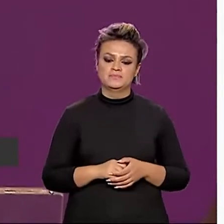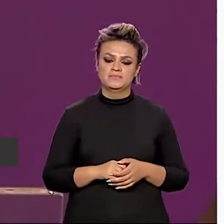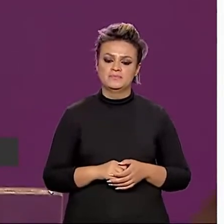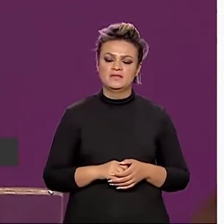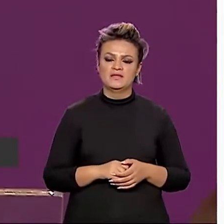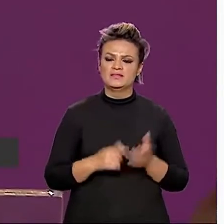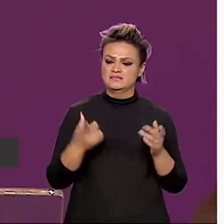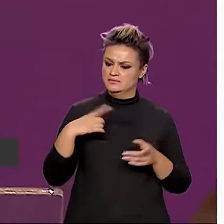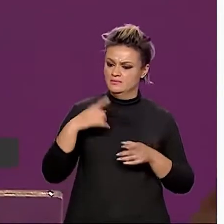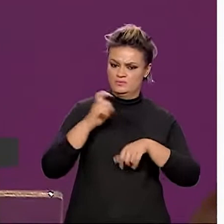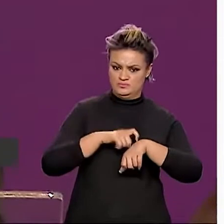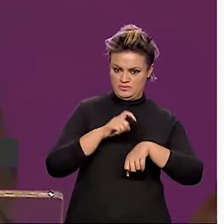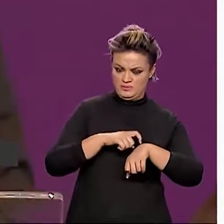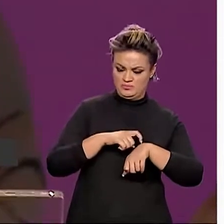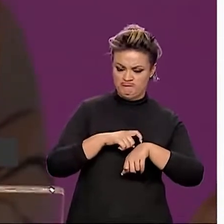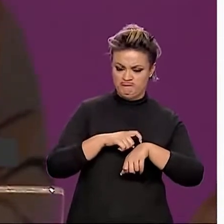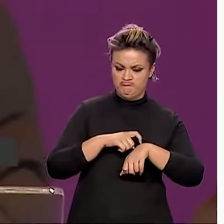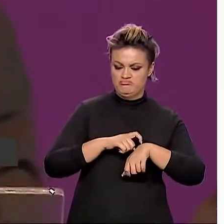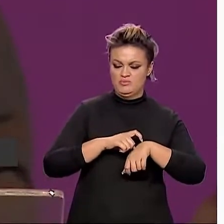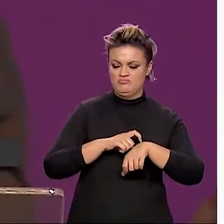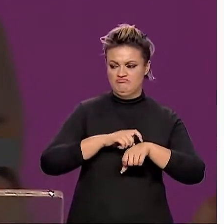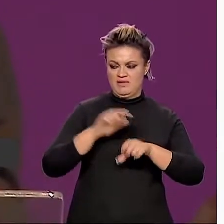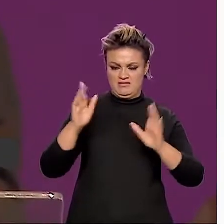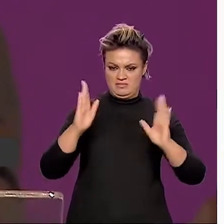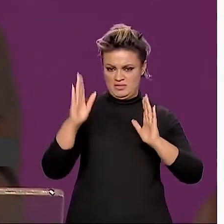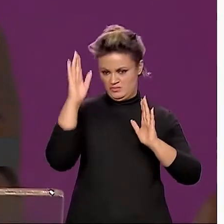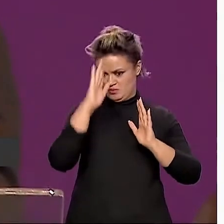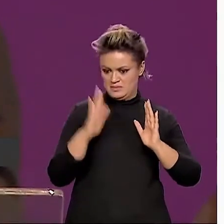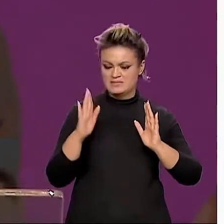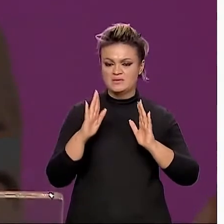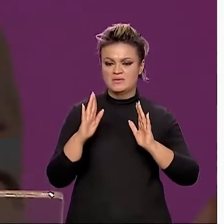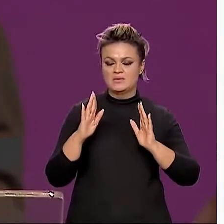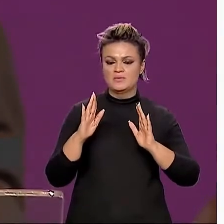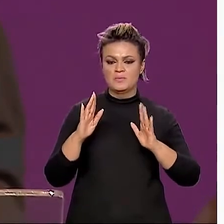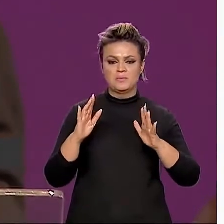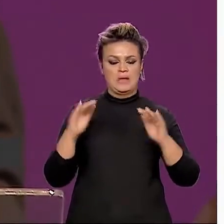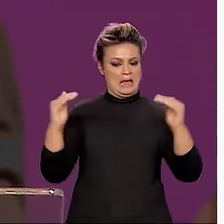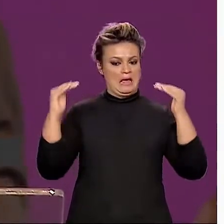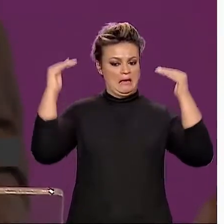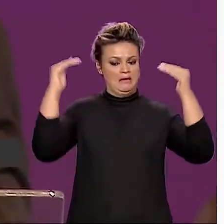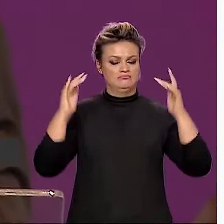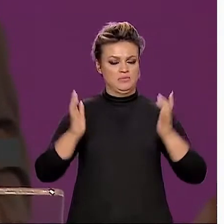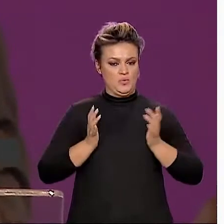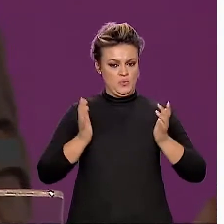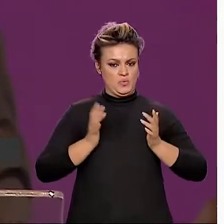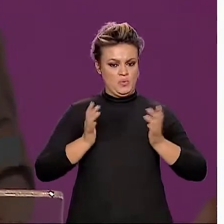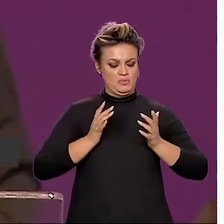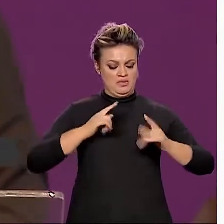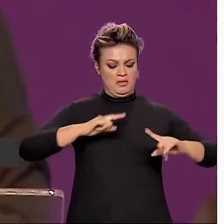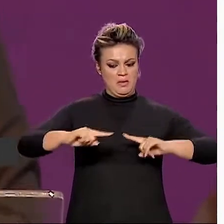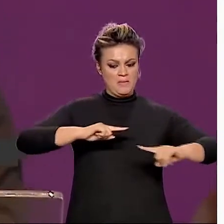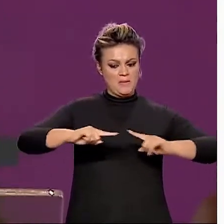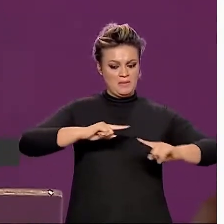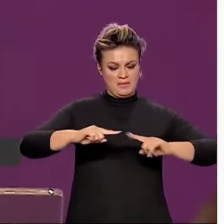Durante um tempo na história do Brasil, a elite econômica que dirigia esse